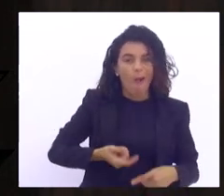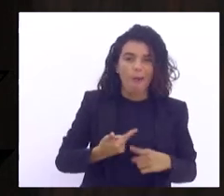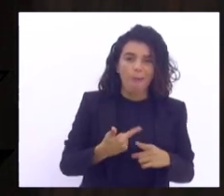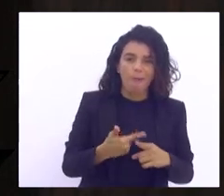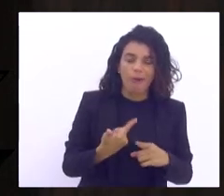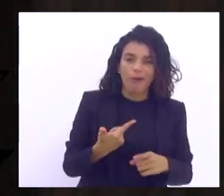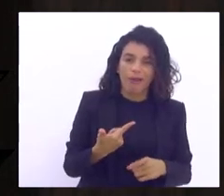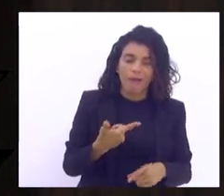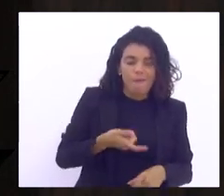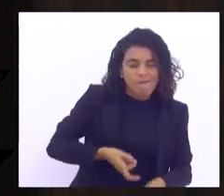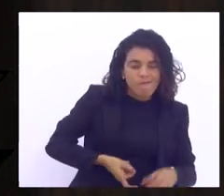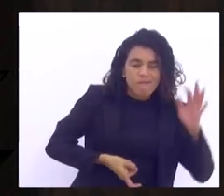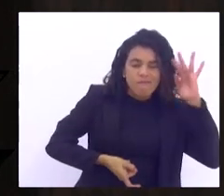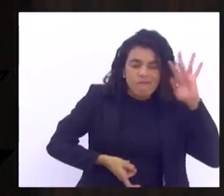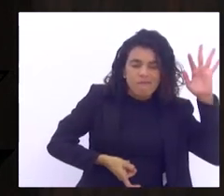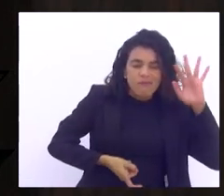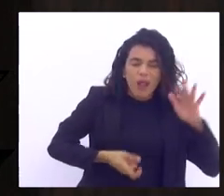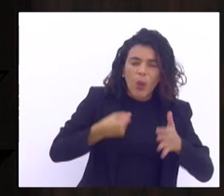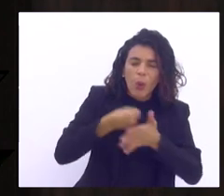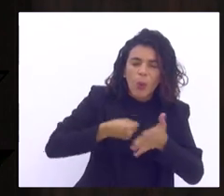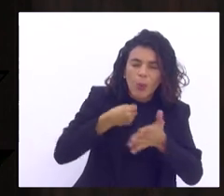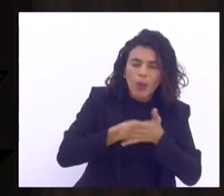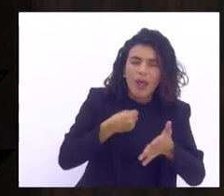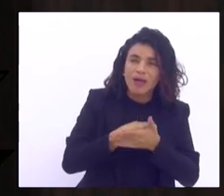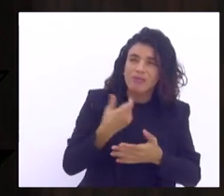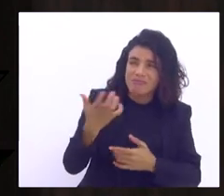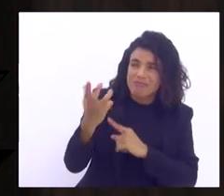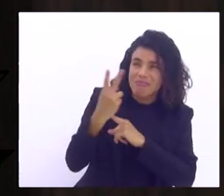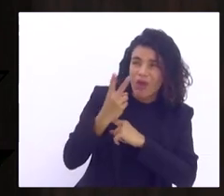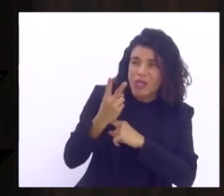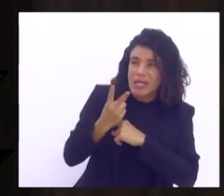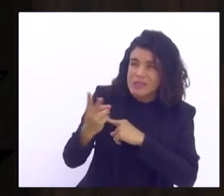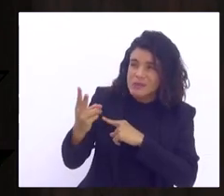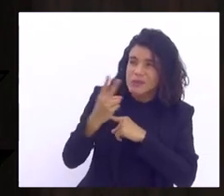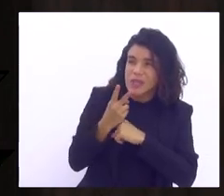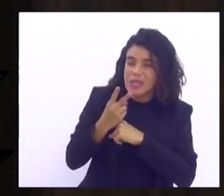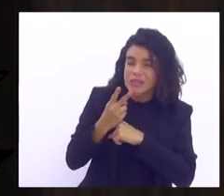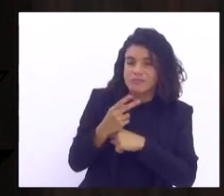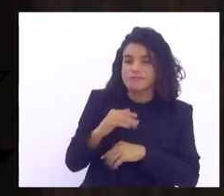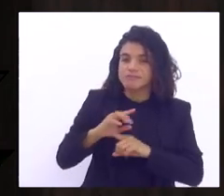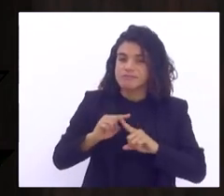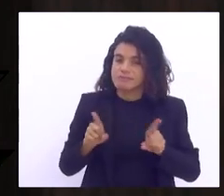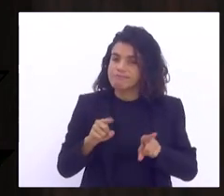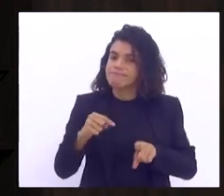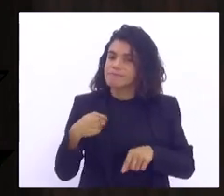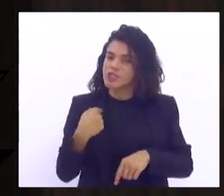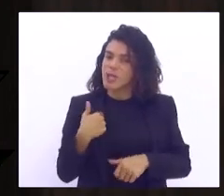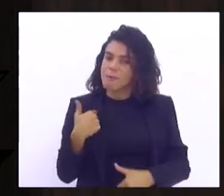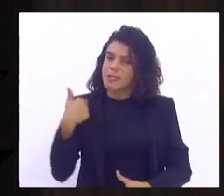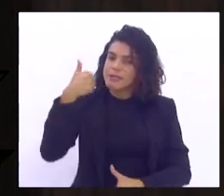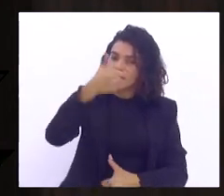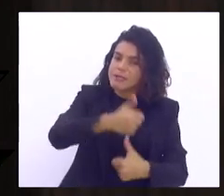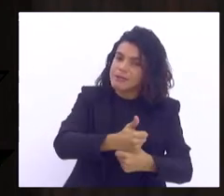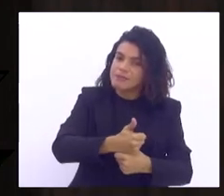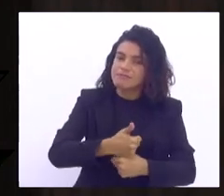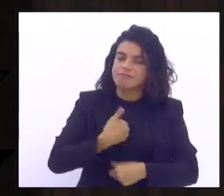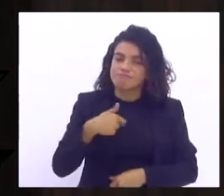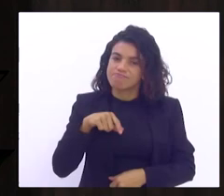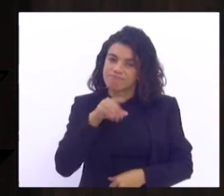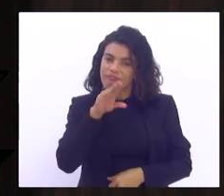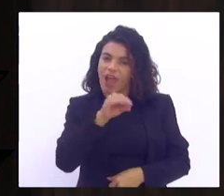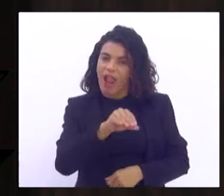fico imaginando o bebezinho ali, lutando para ter voz. Pois é. Mas nós temos que falar por eles. Já que eles ainda não falam,